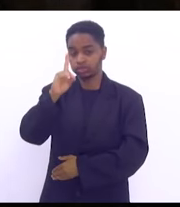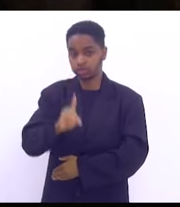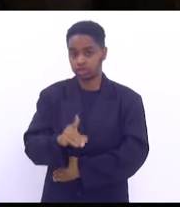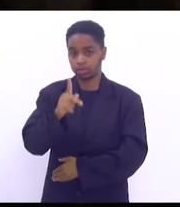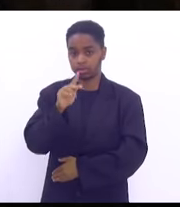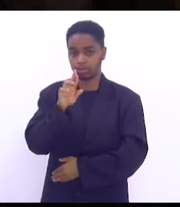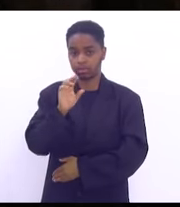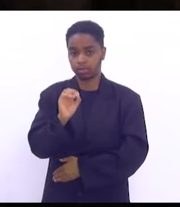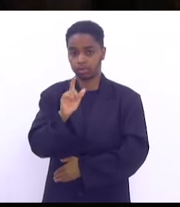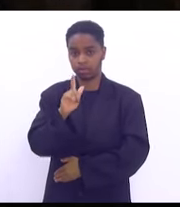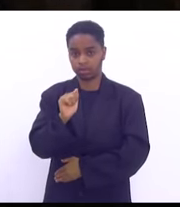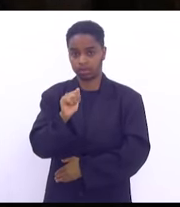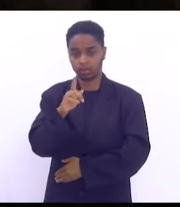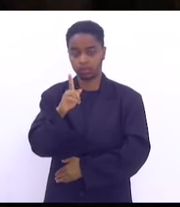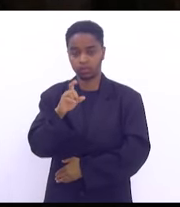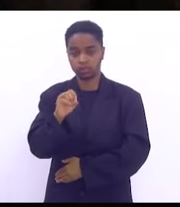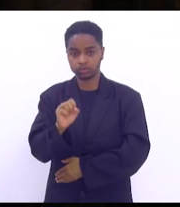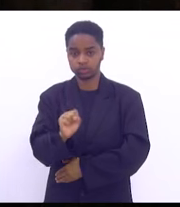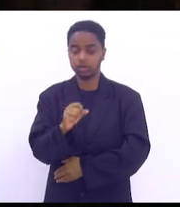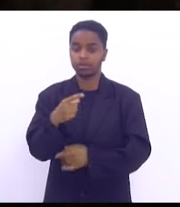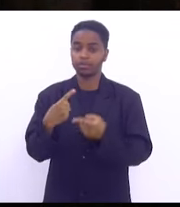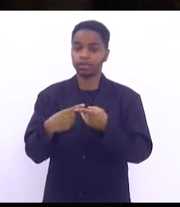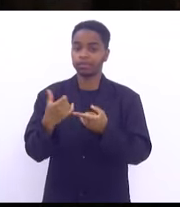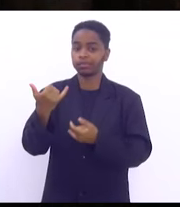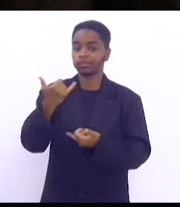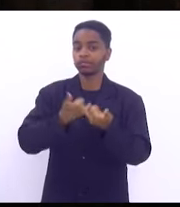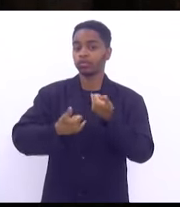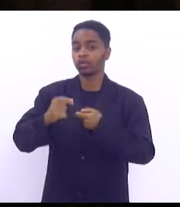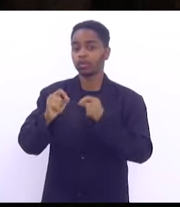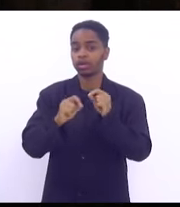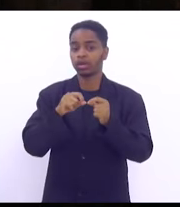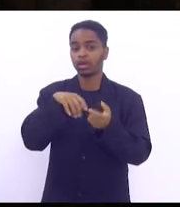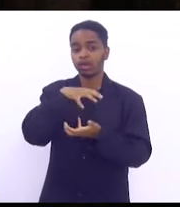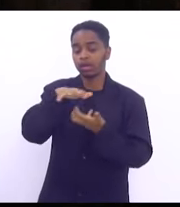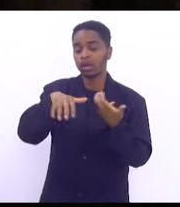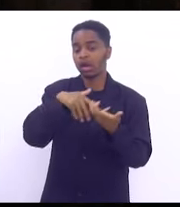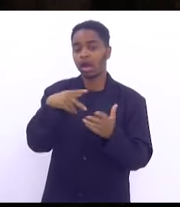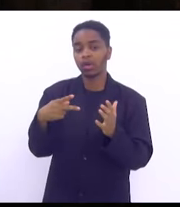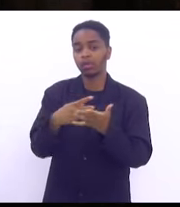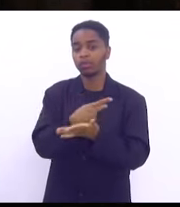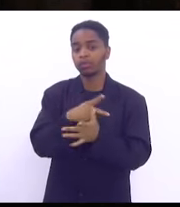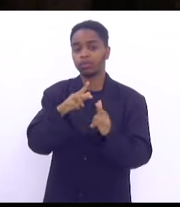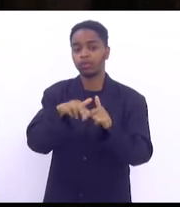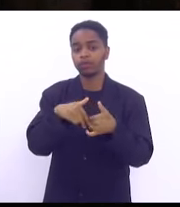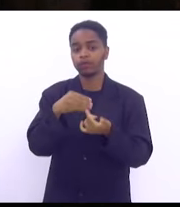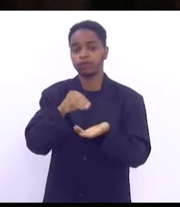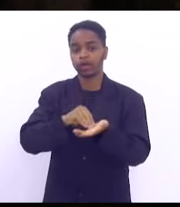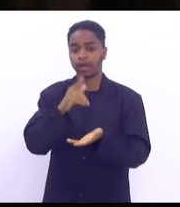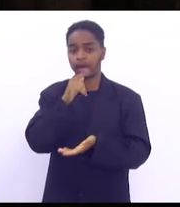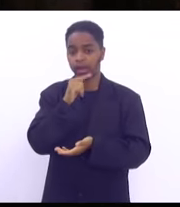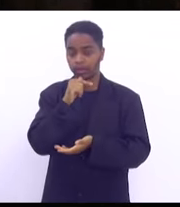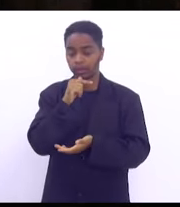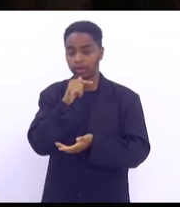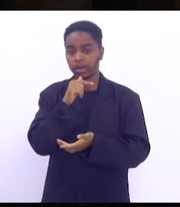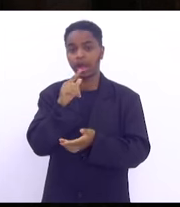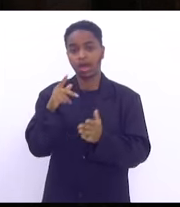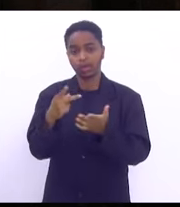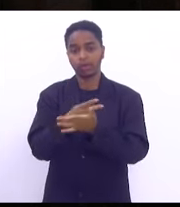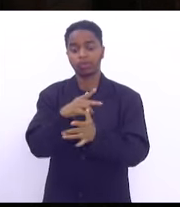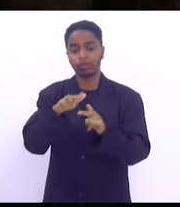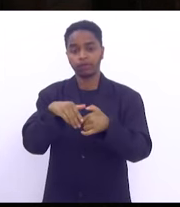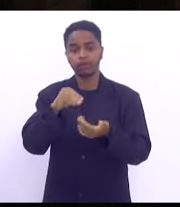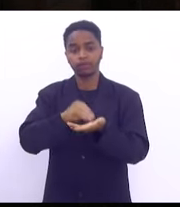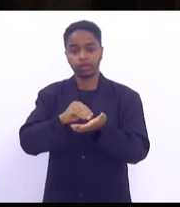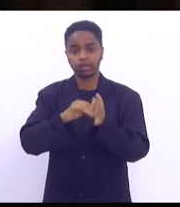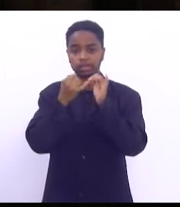Prolagos, que evidenciaram para mim que o caos que aconteceu no fornecimento de água se deve pelo caos, pela crise da energia